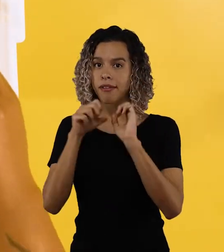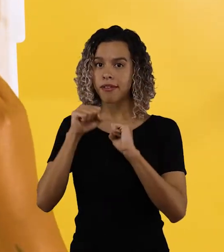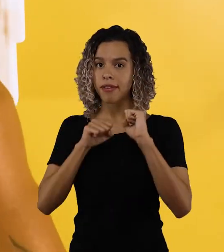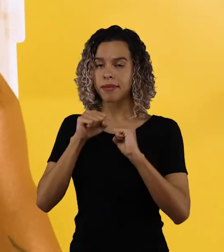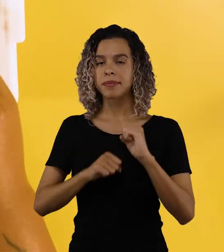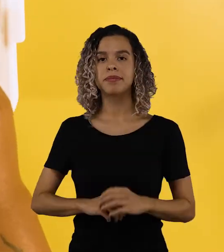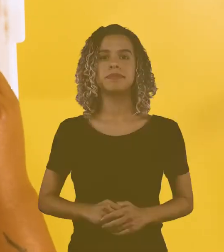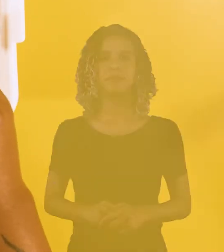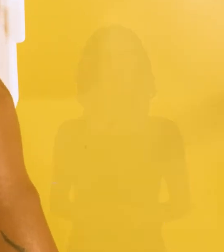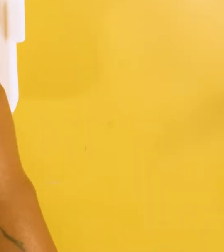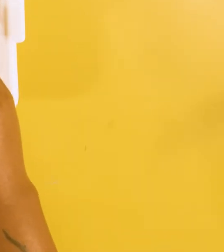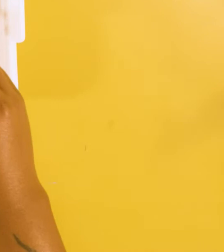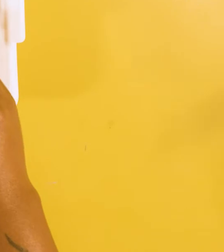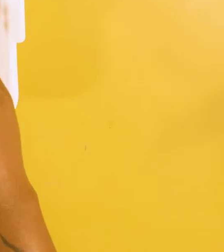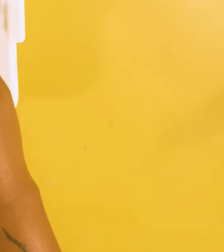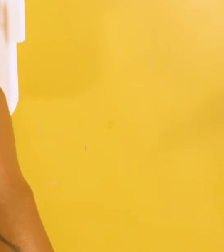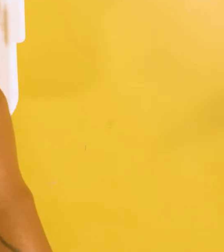fabricante.